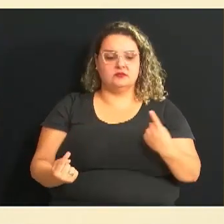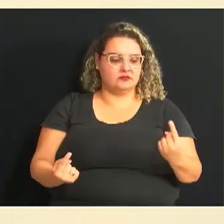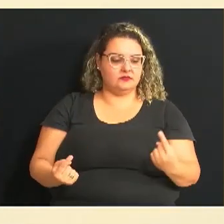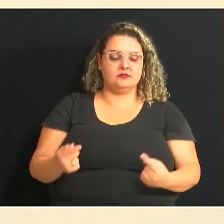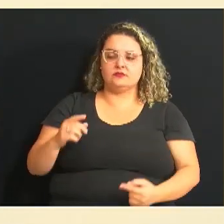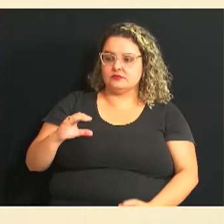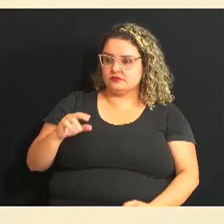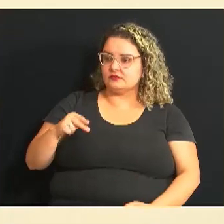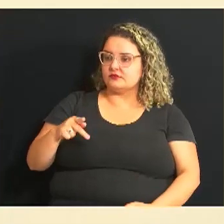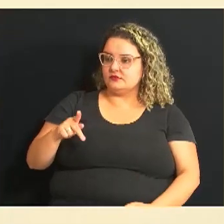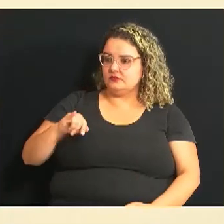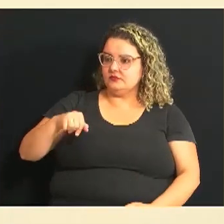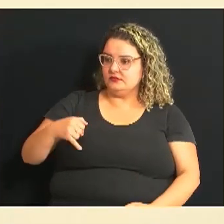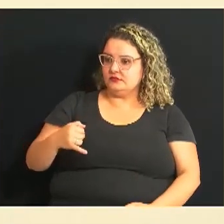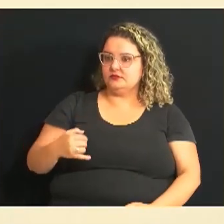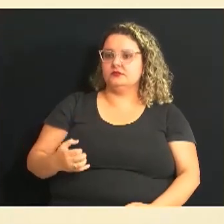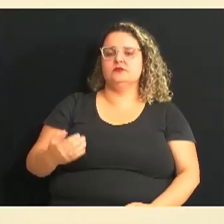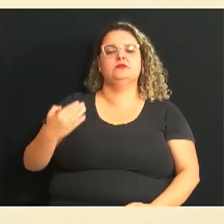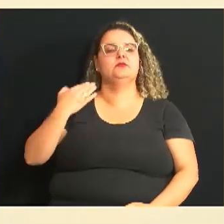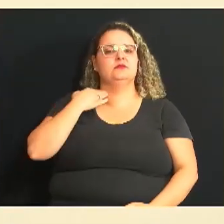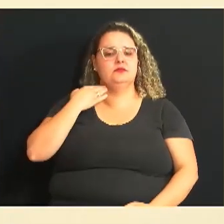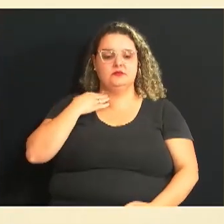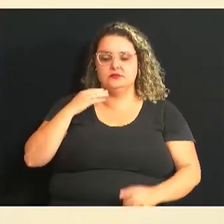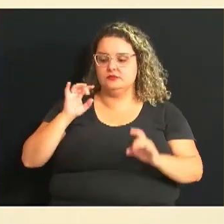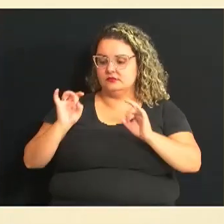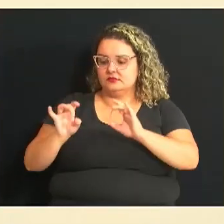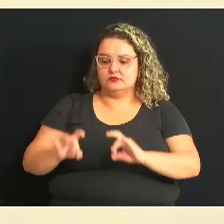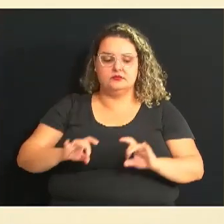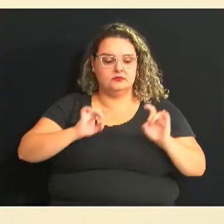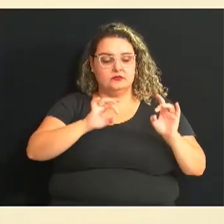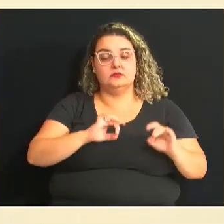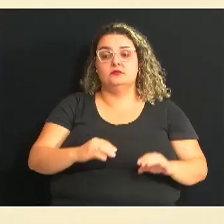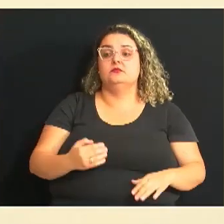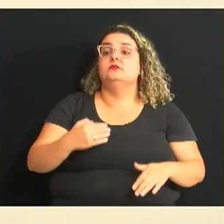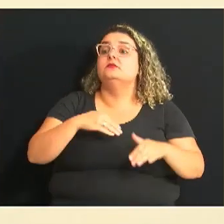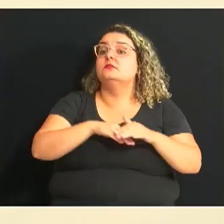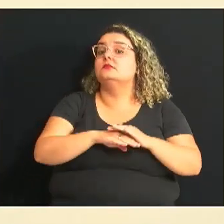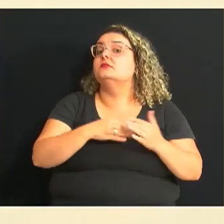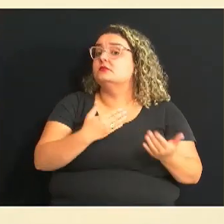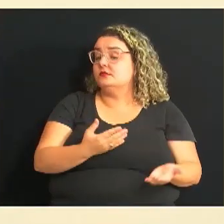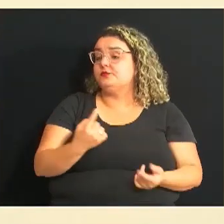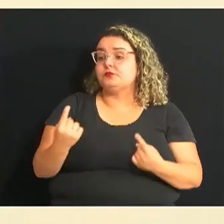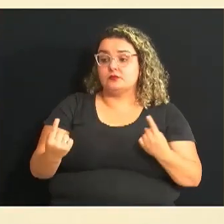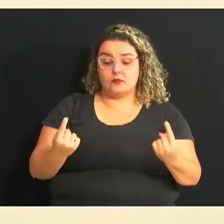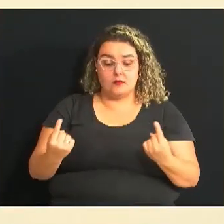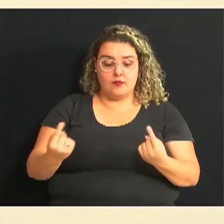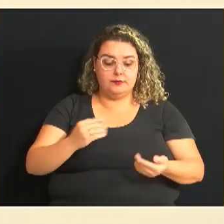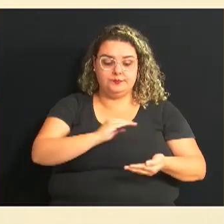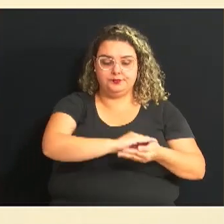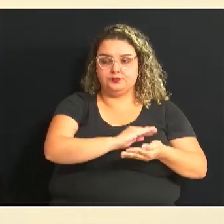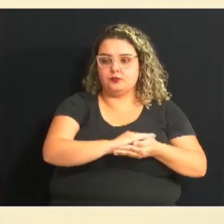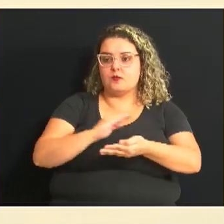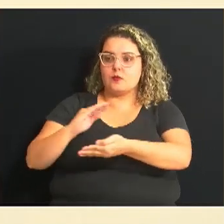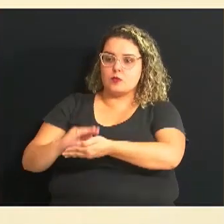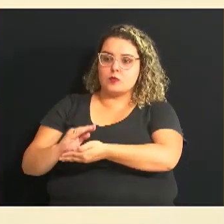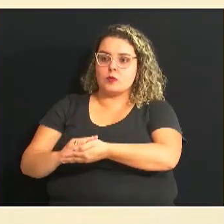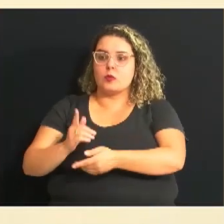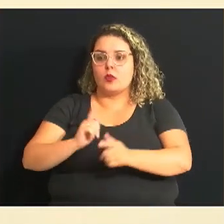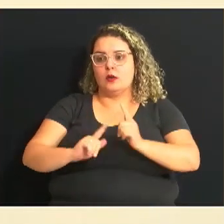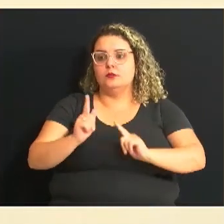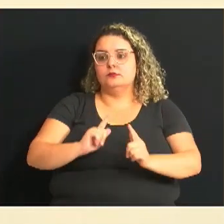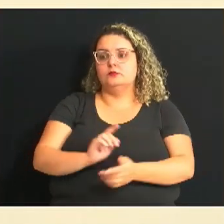específico, conta bancária específica, então os recursos ficam na conta bancária de cada um dos fundos. A gestão,